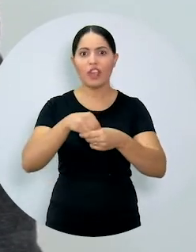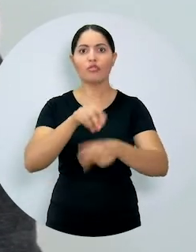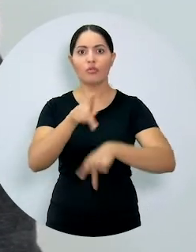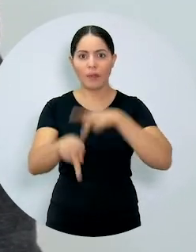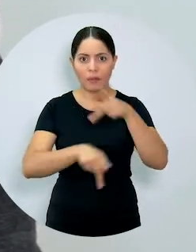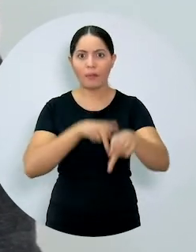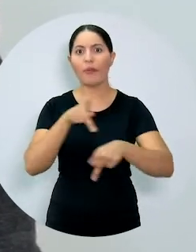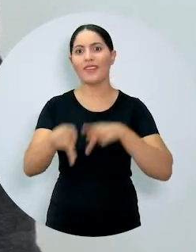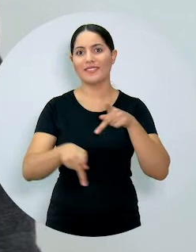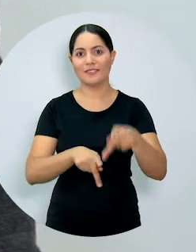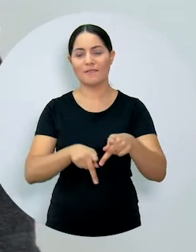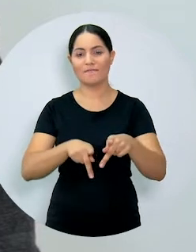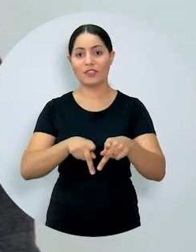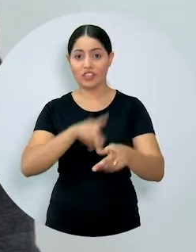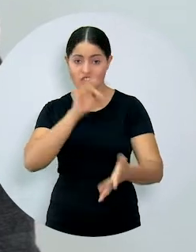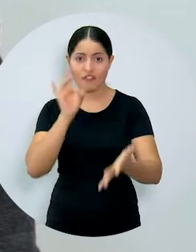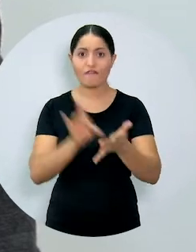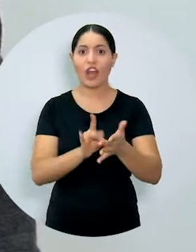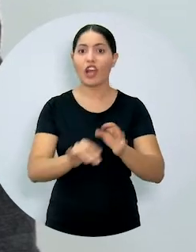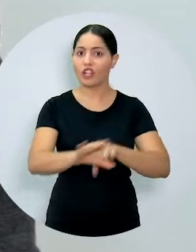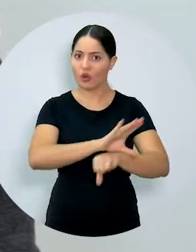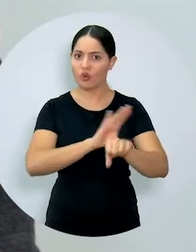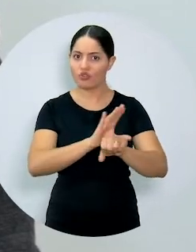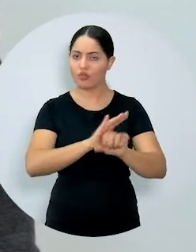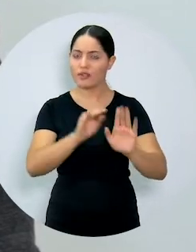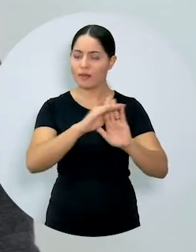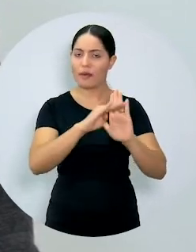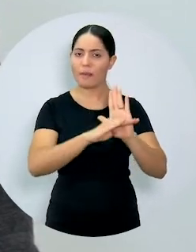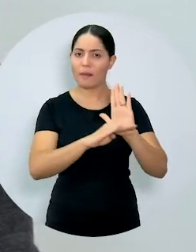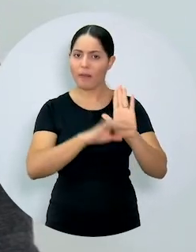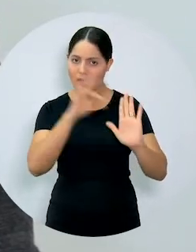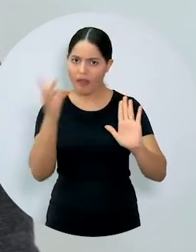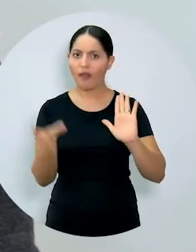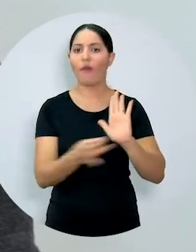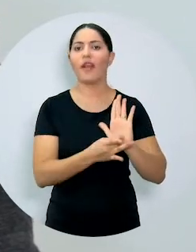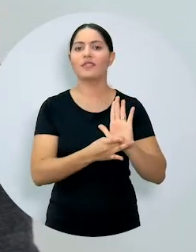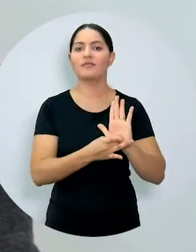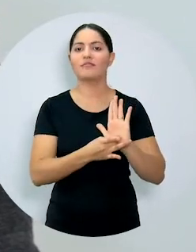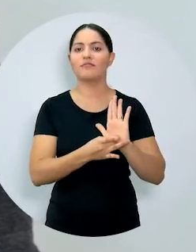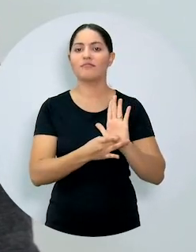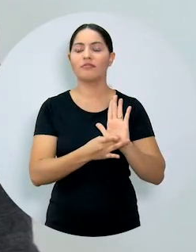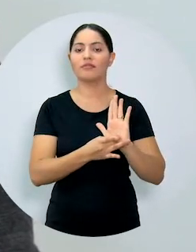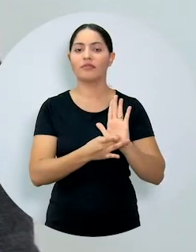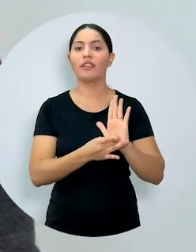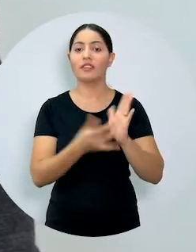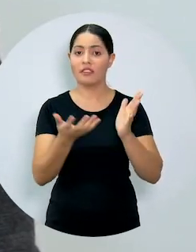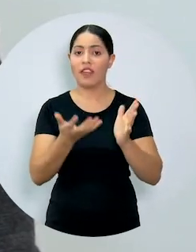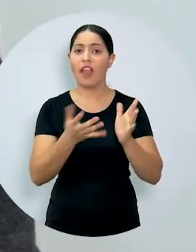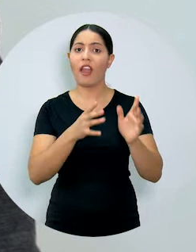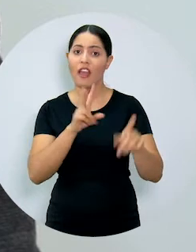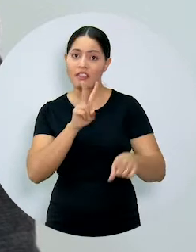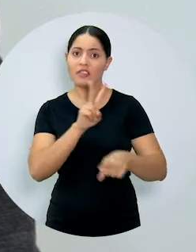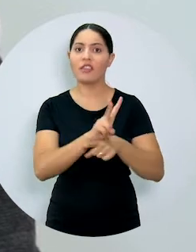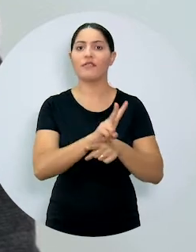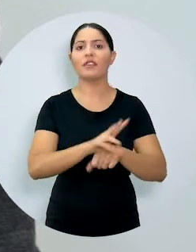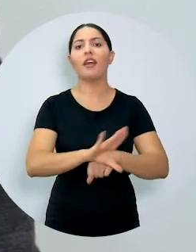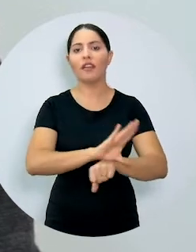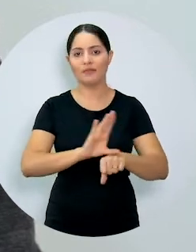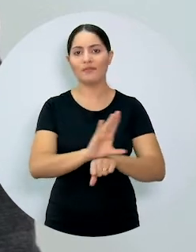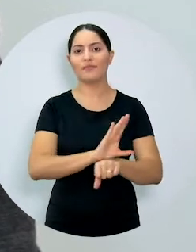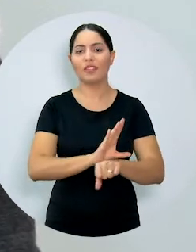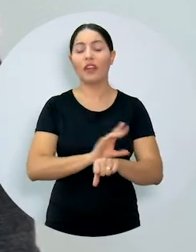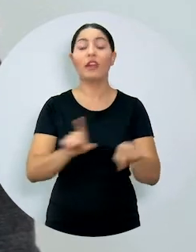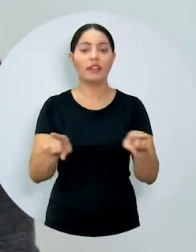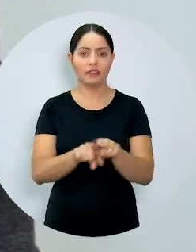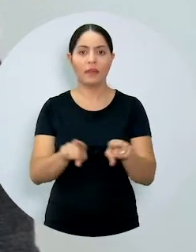um papel reconhecido pela Constituição de ser a promotora de ações de inconstitucionalidade. Ela é